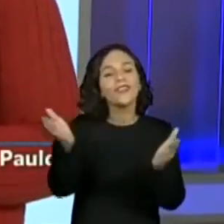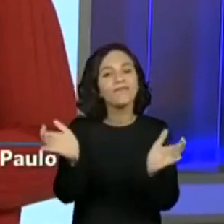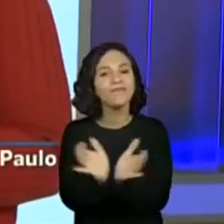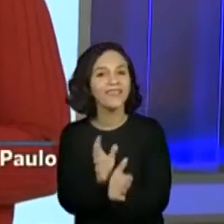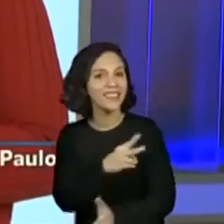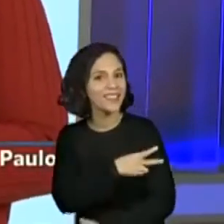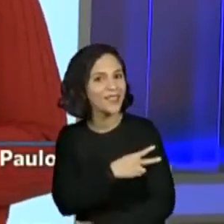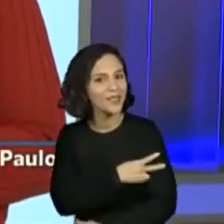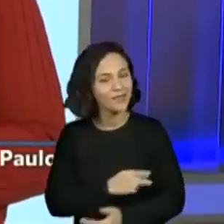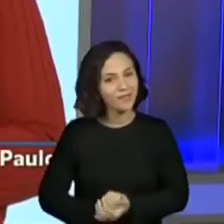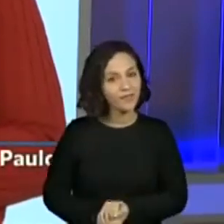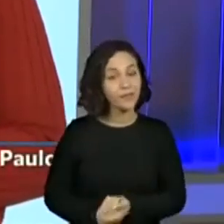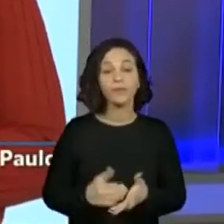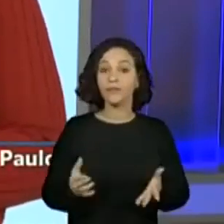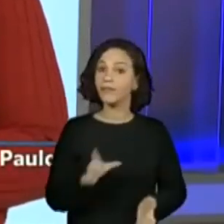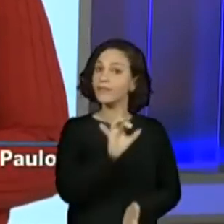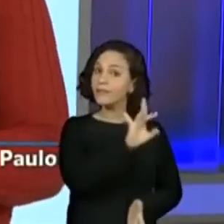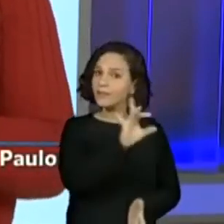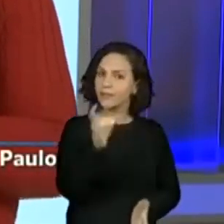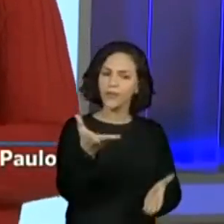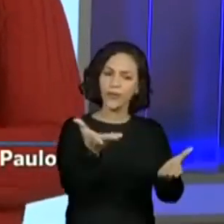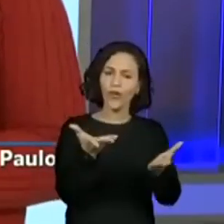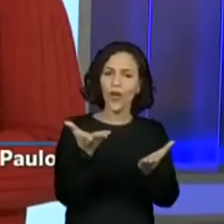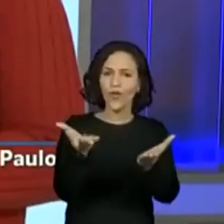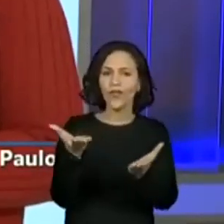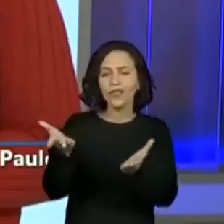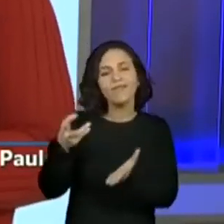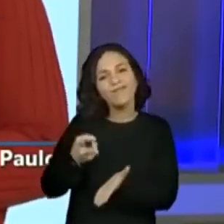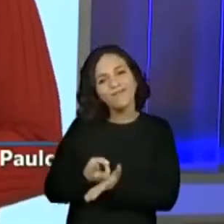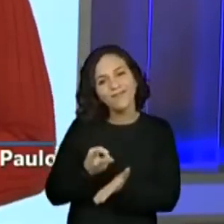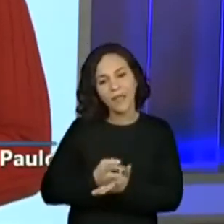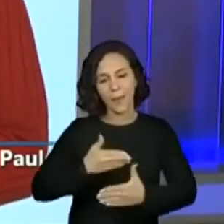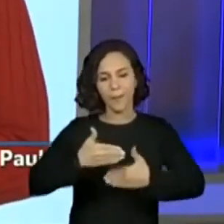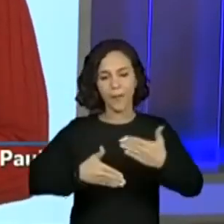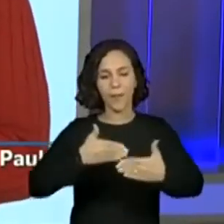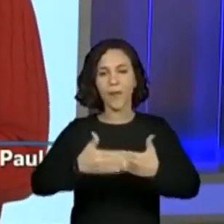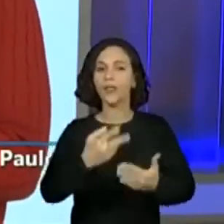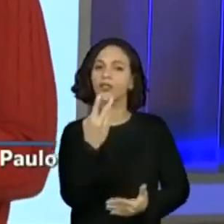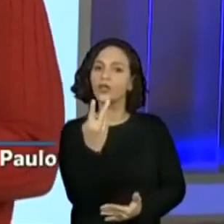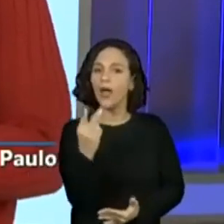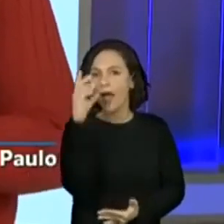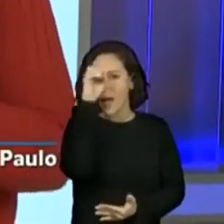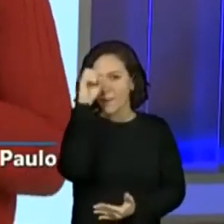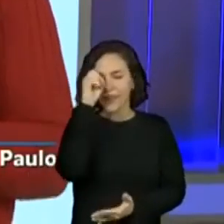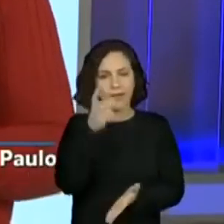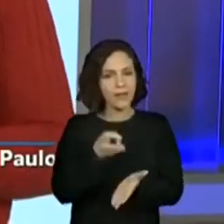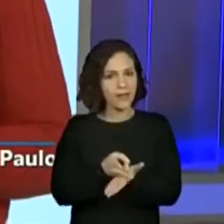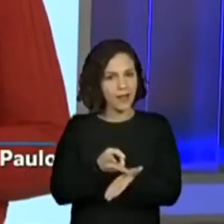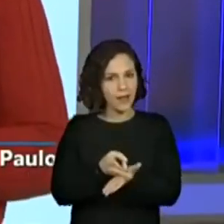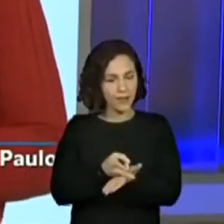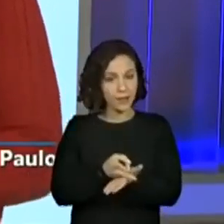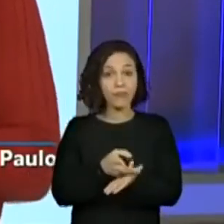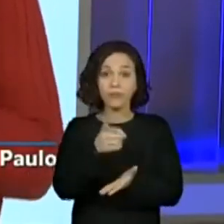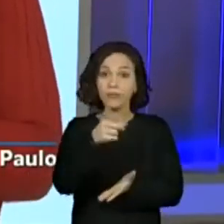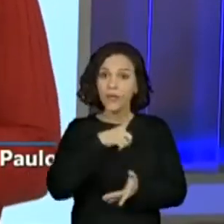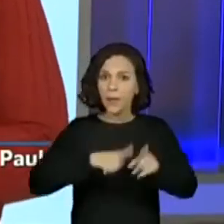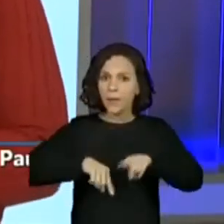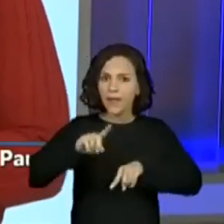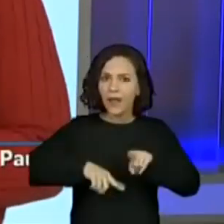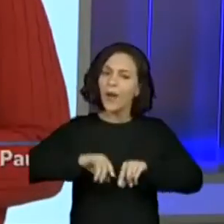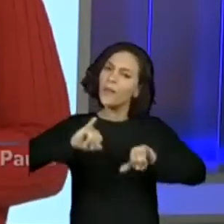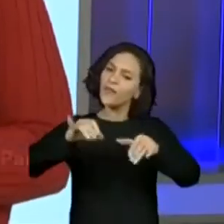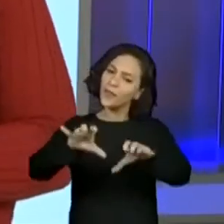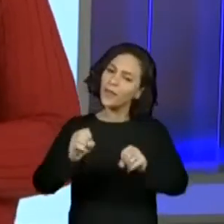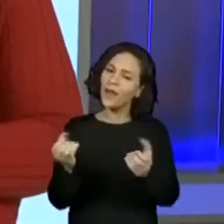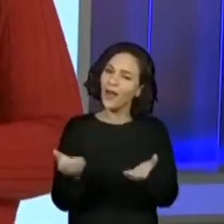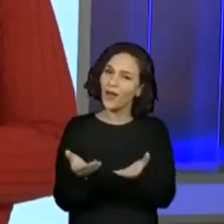segundo ano. Estão todos convidados aí a dar continuidade na sequência 2 do Aprender Sempre. Quem tiver o material, já